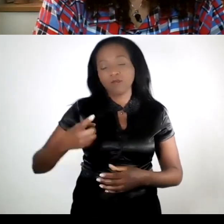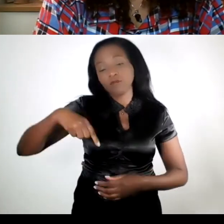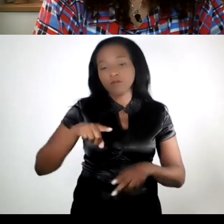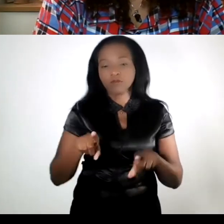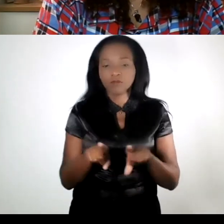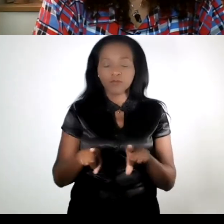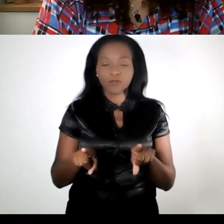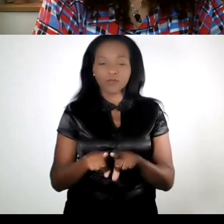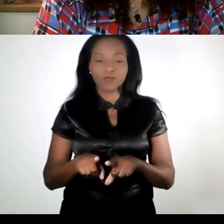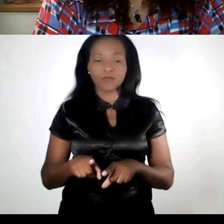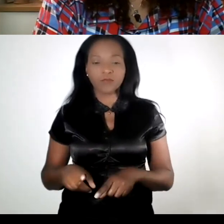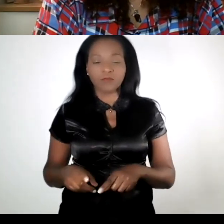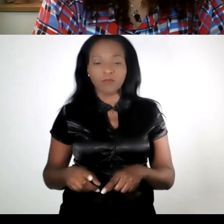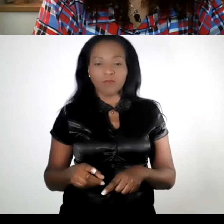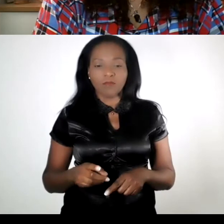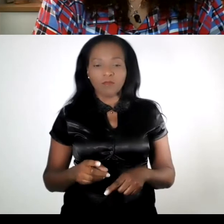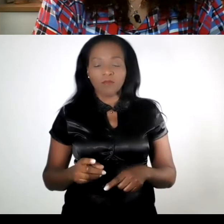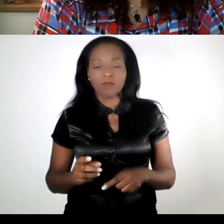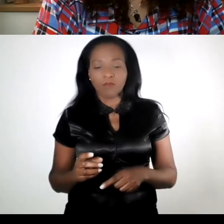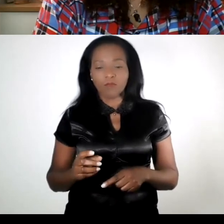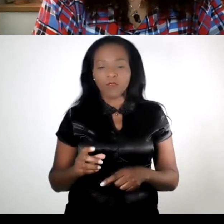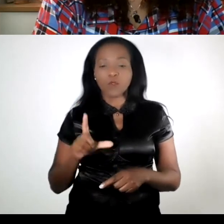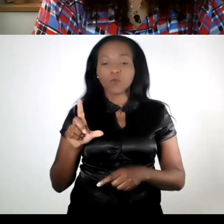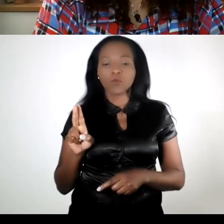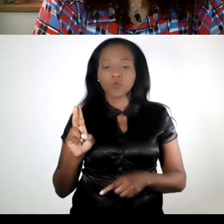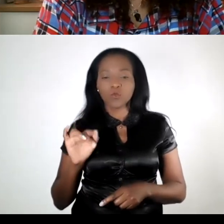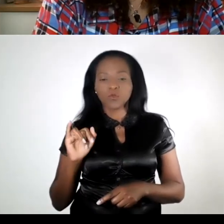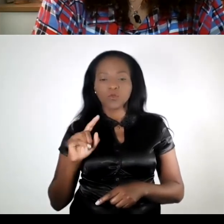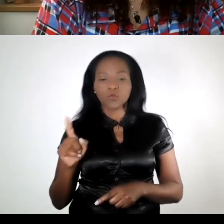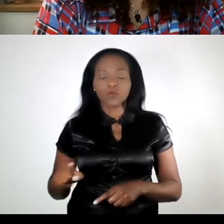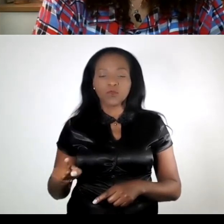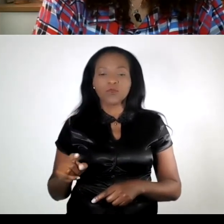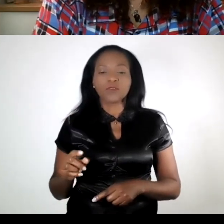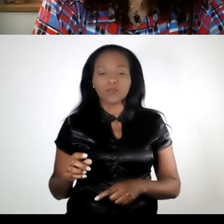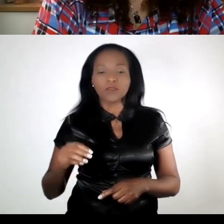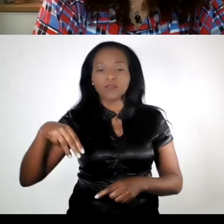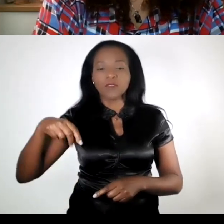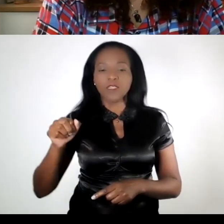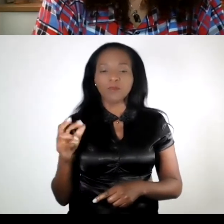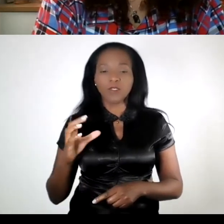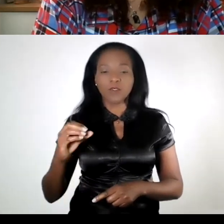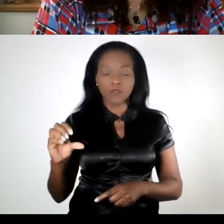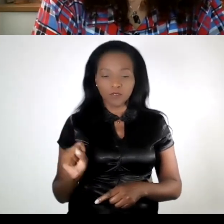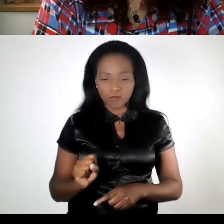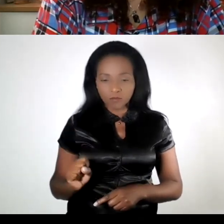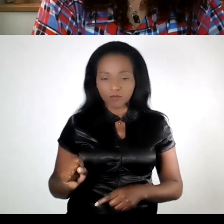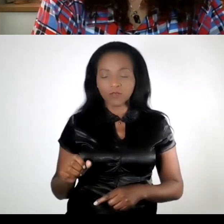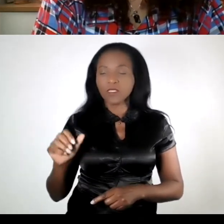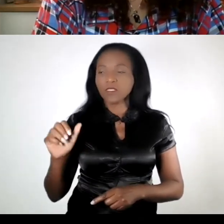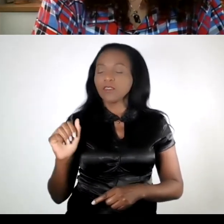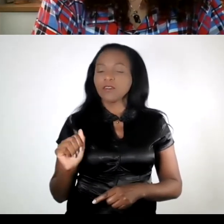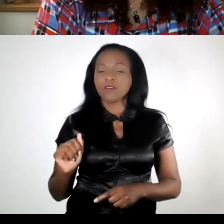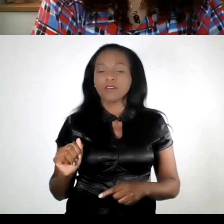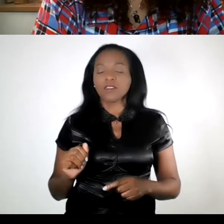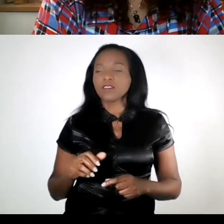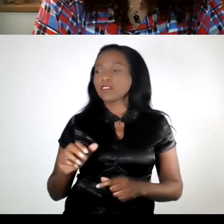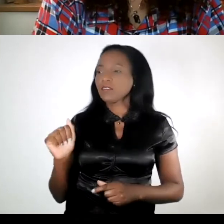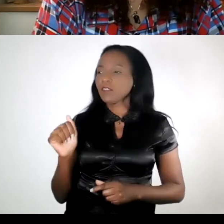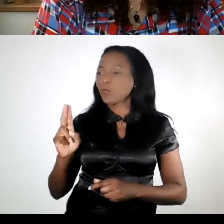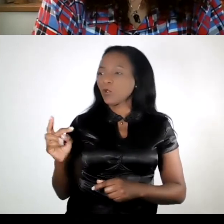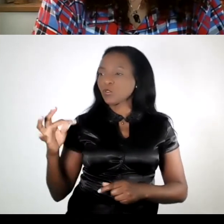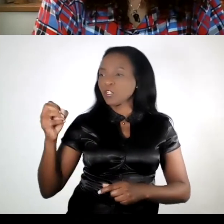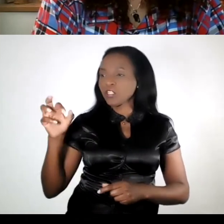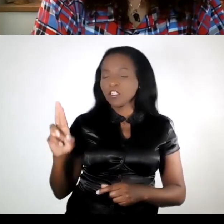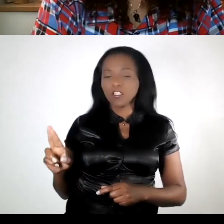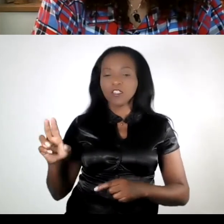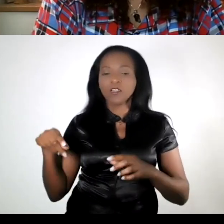o Laudessandro com o Luiz Marcos, que são autores também do Roça é Vida, estão aqui juntinho com a gente, tá